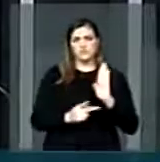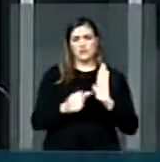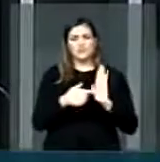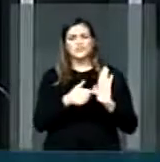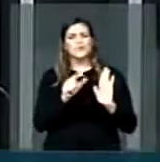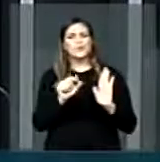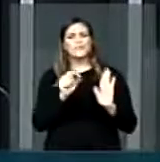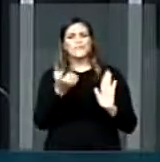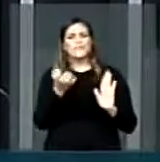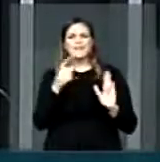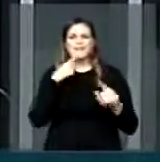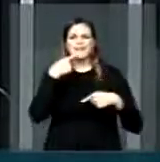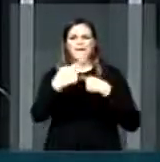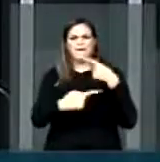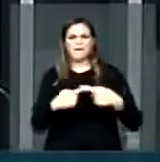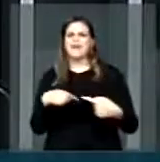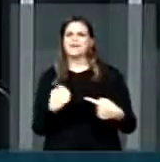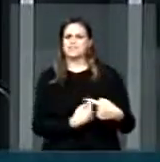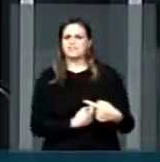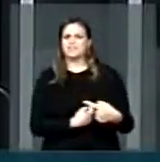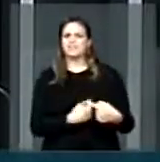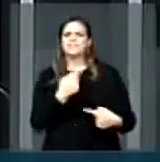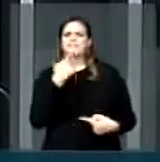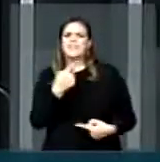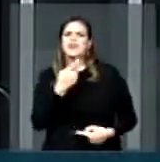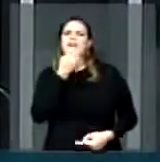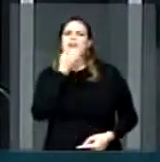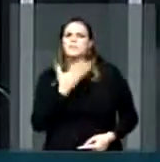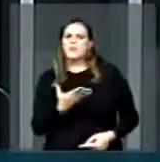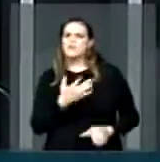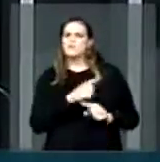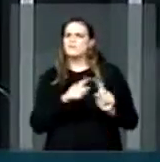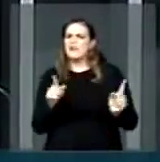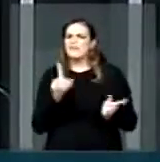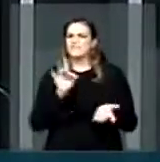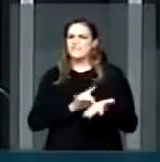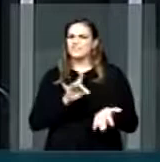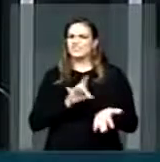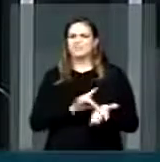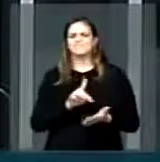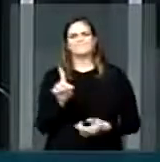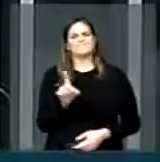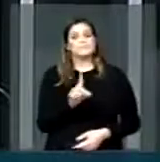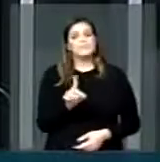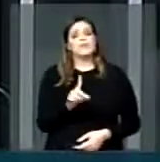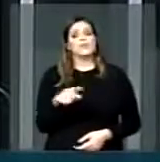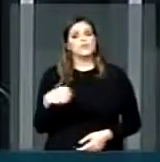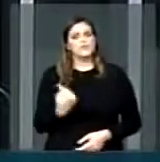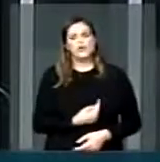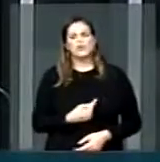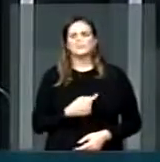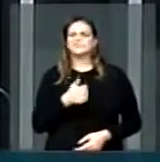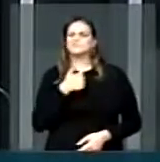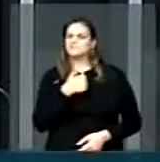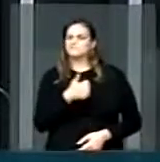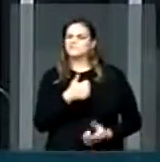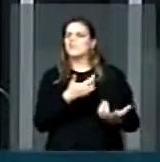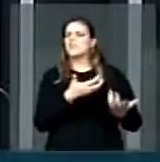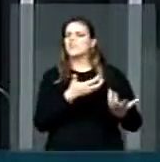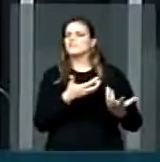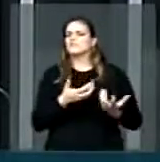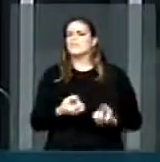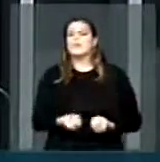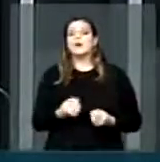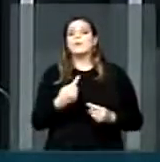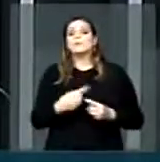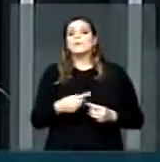querem enrolar os deputados dizendo que é uma coisa boa, mas a gente vai fazer o seguinte: a gente vai absorvê-lo. Para a